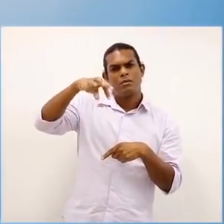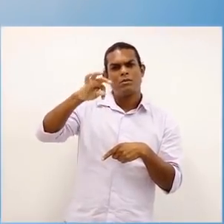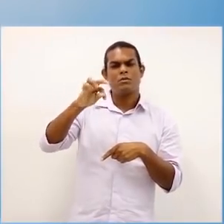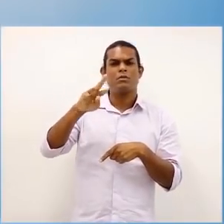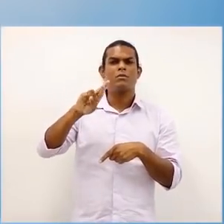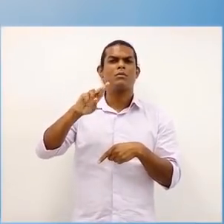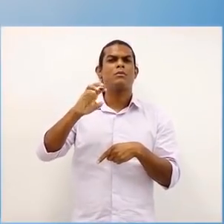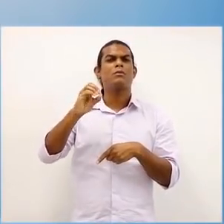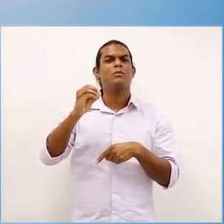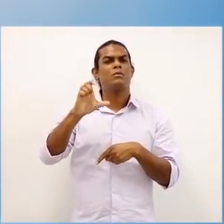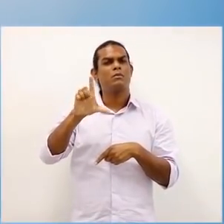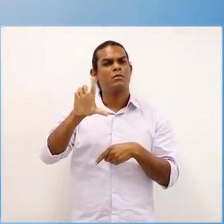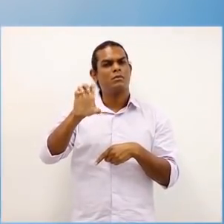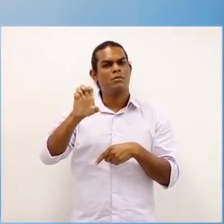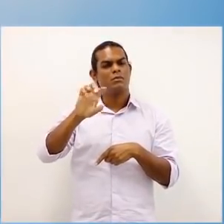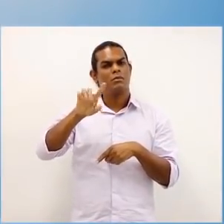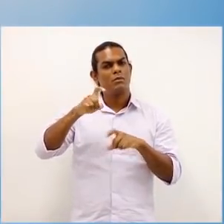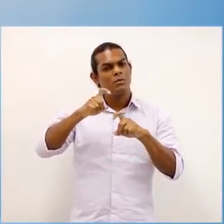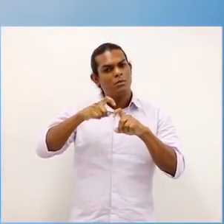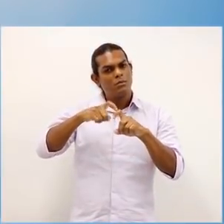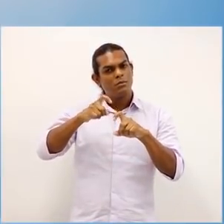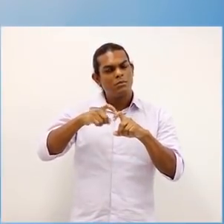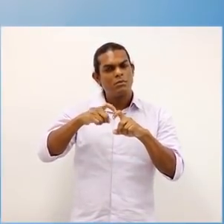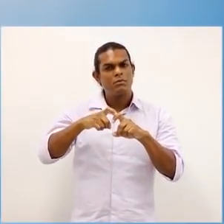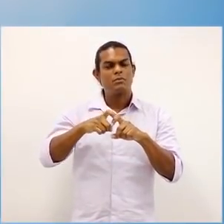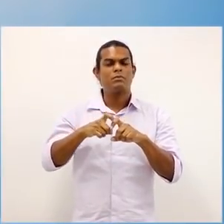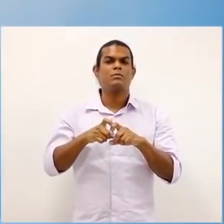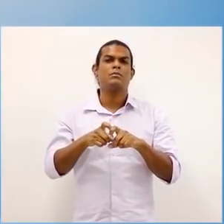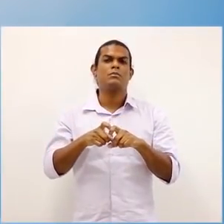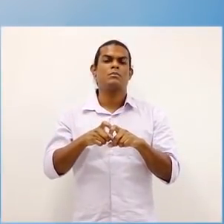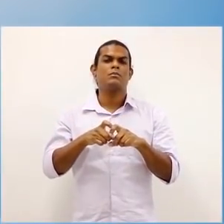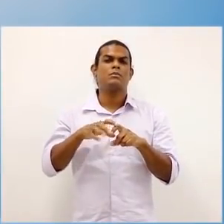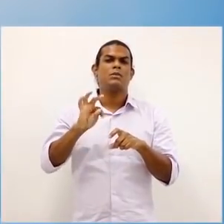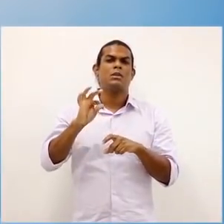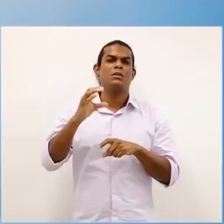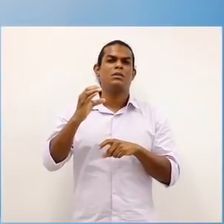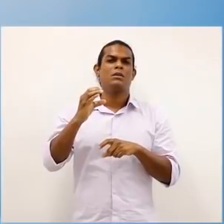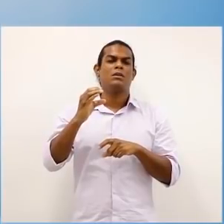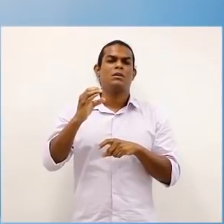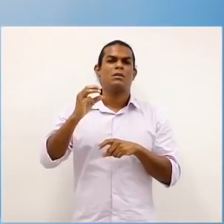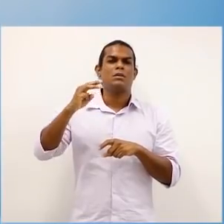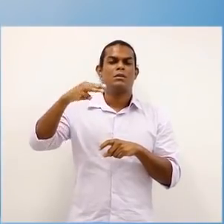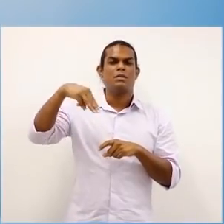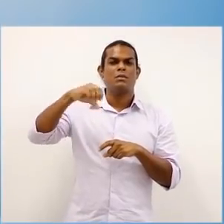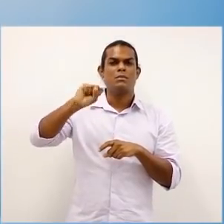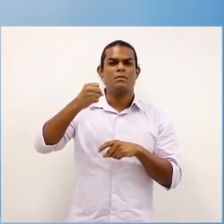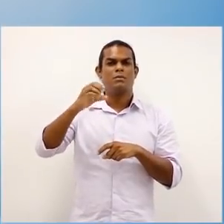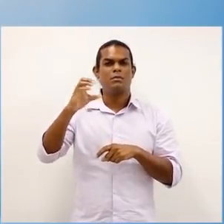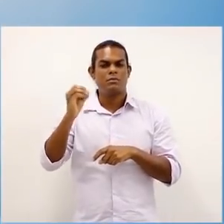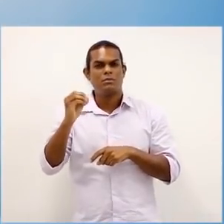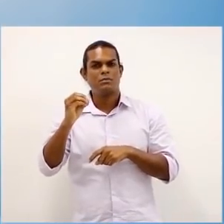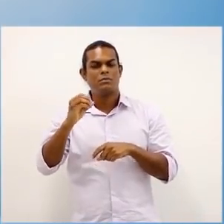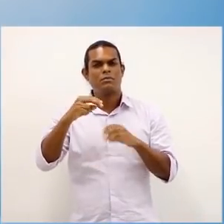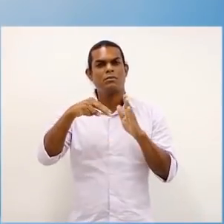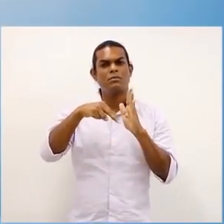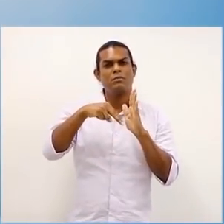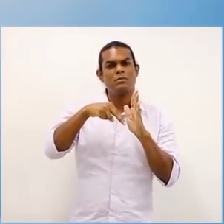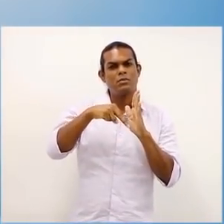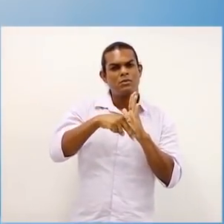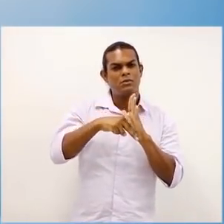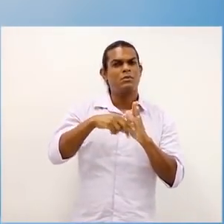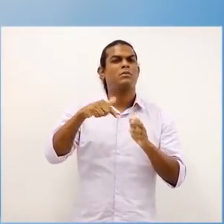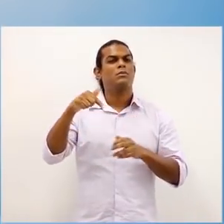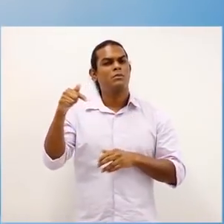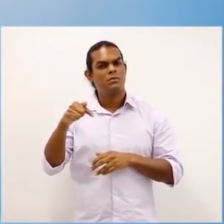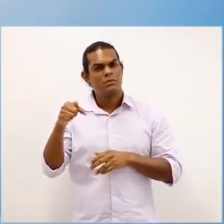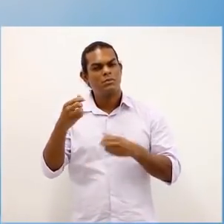Ocupacional, PCMSO. É a NR7 que trabalha sobre ela. Na próxima